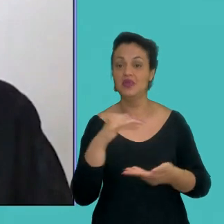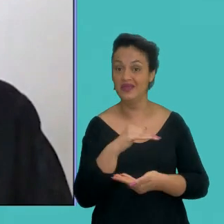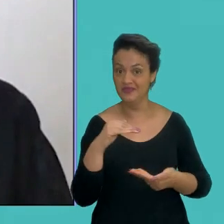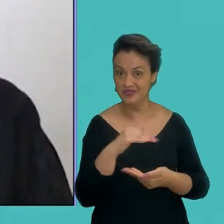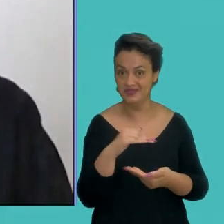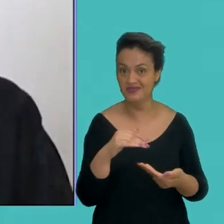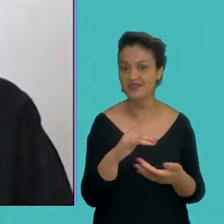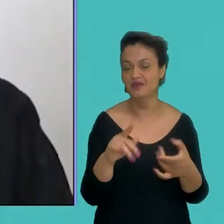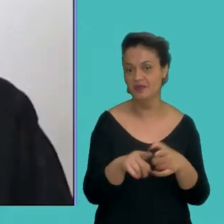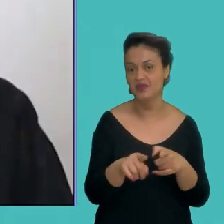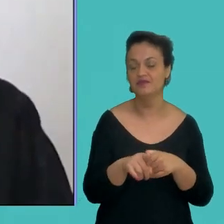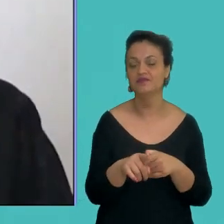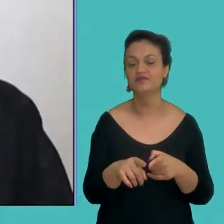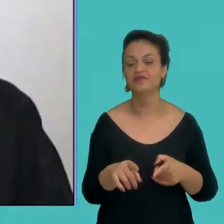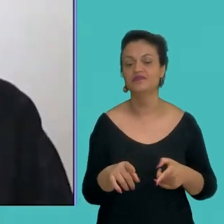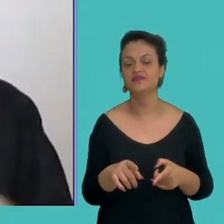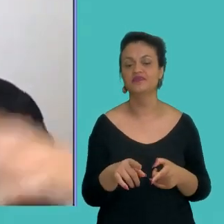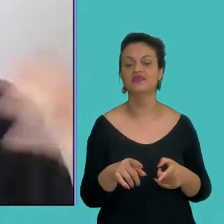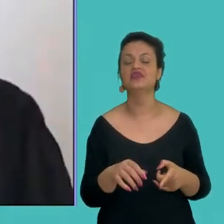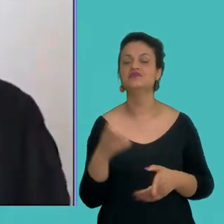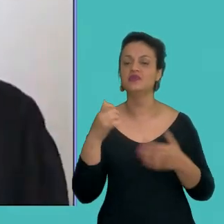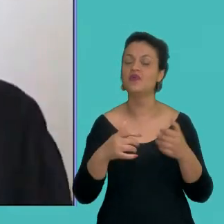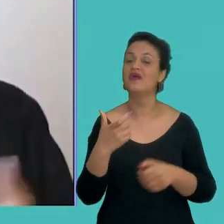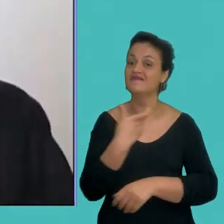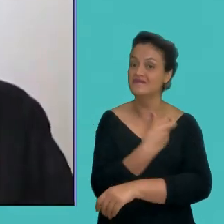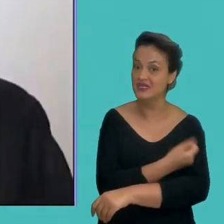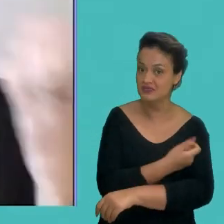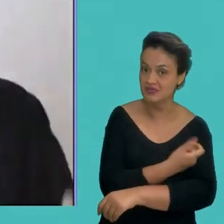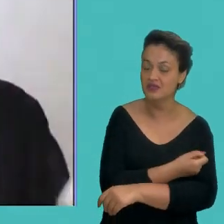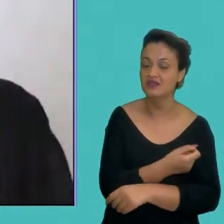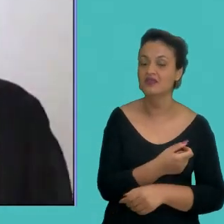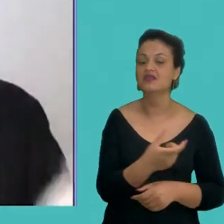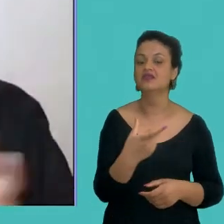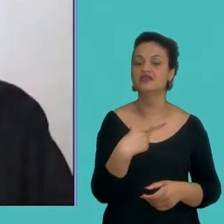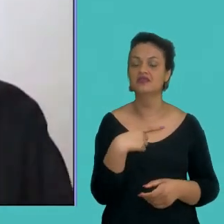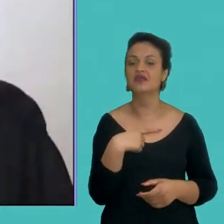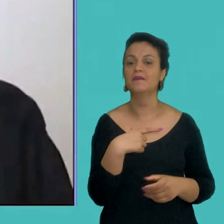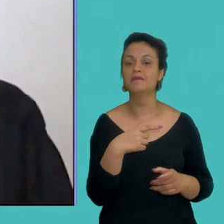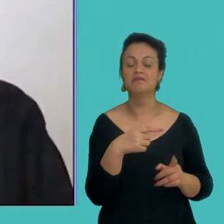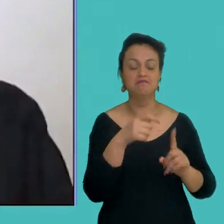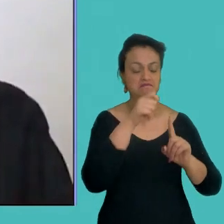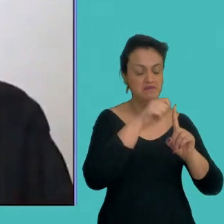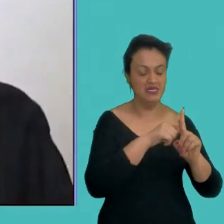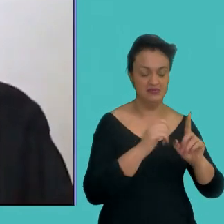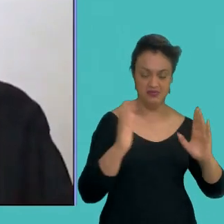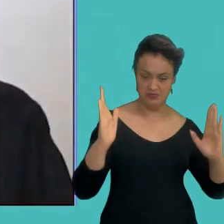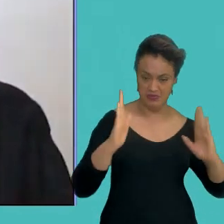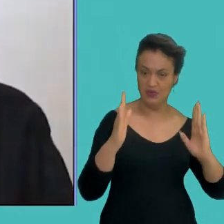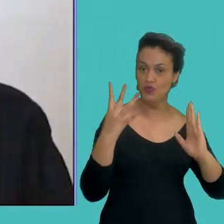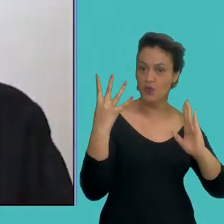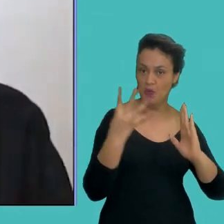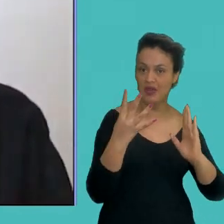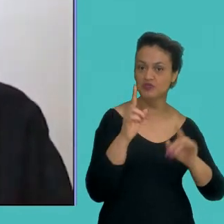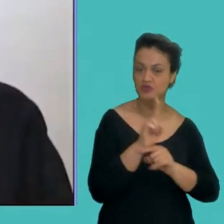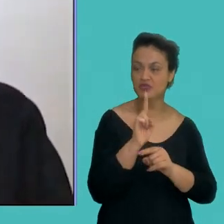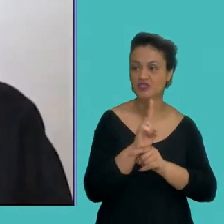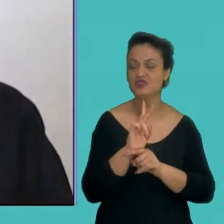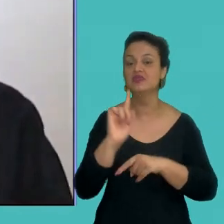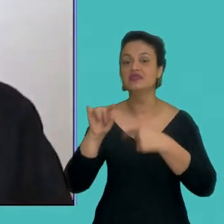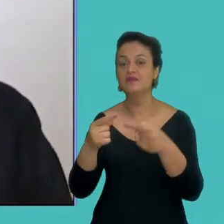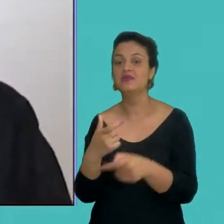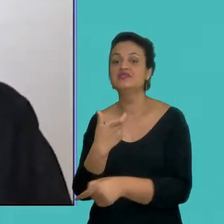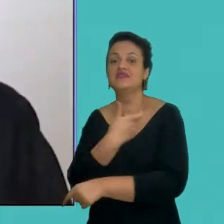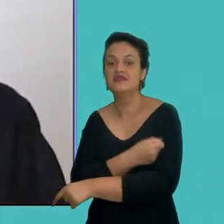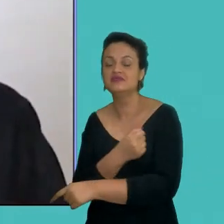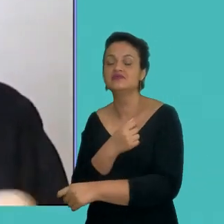da Anvisa, inclusive ele falando que a vacina, mesmo a vacina, ela tem 4 meses, depois ela começa a perder